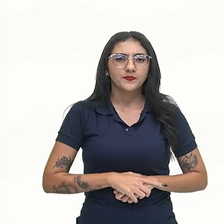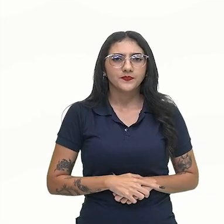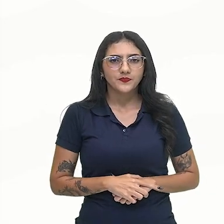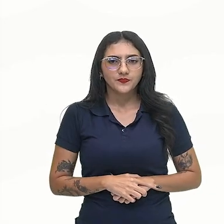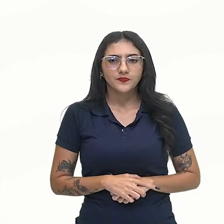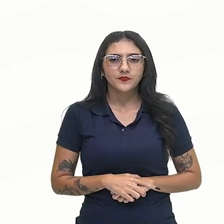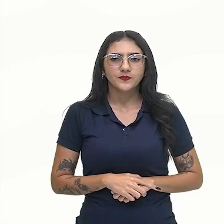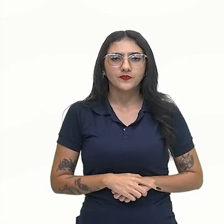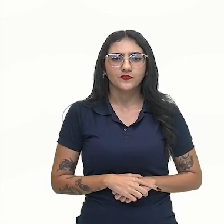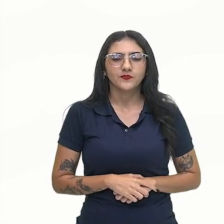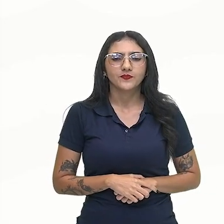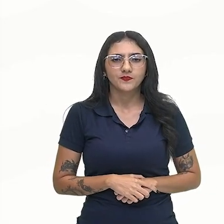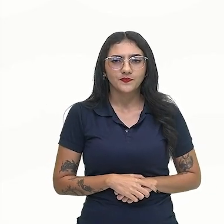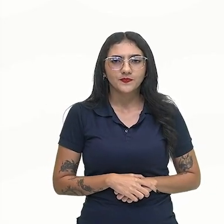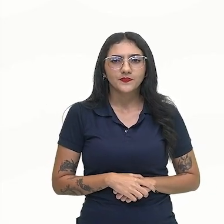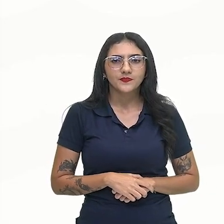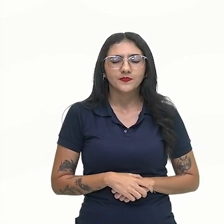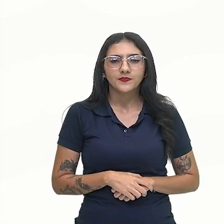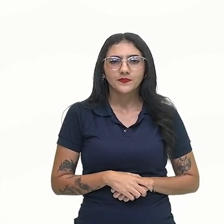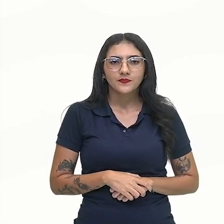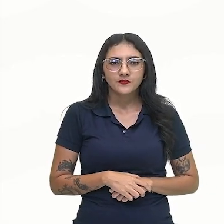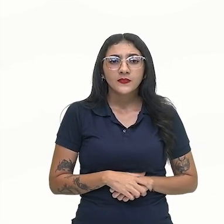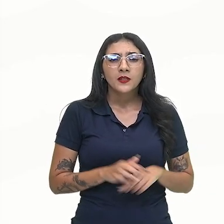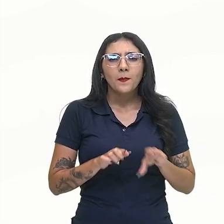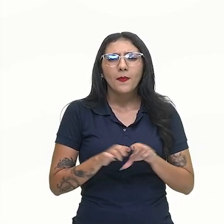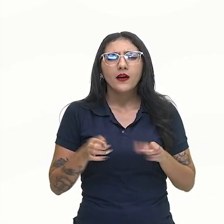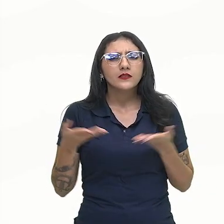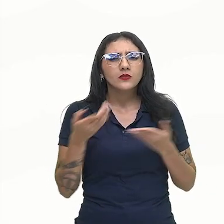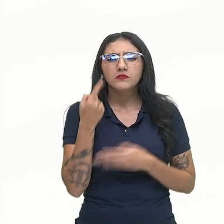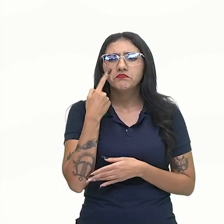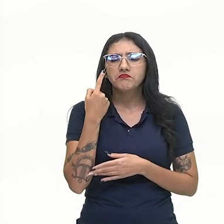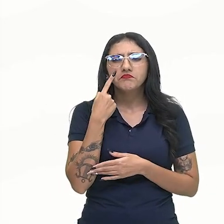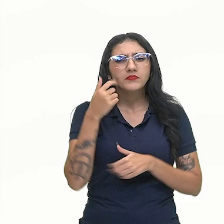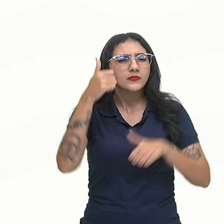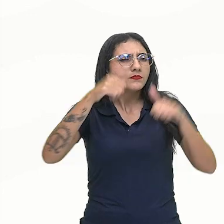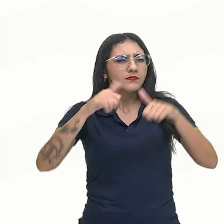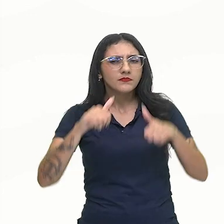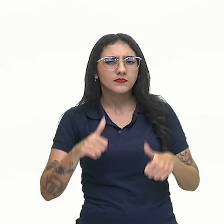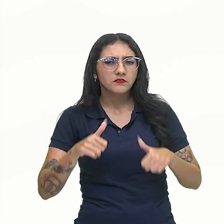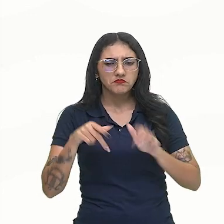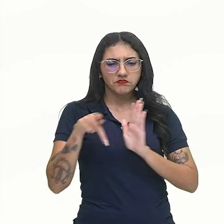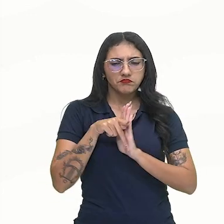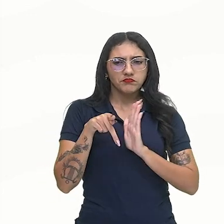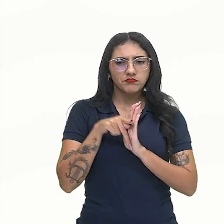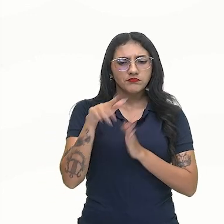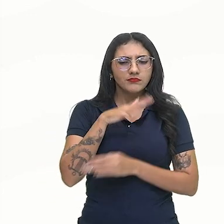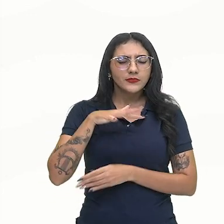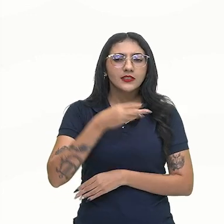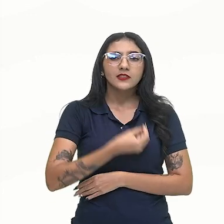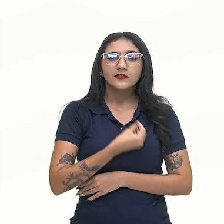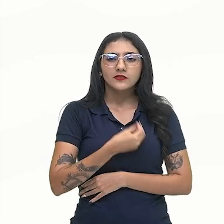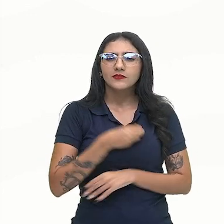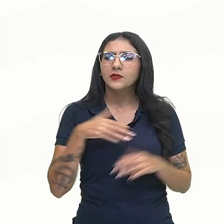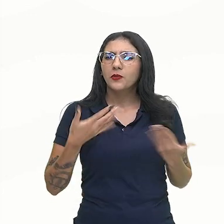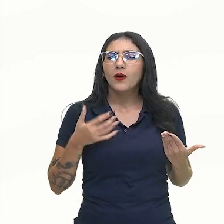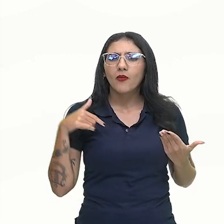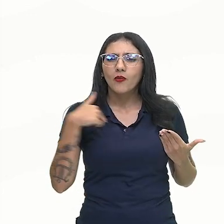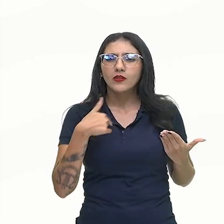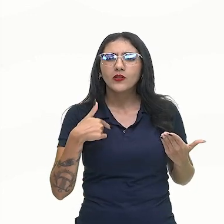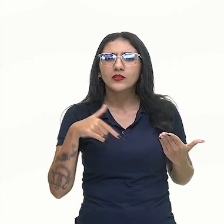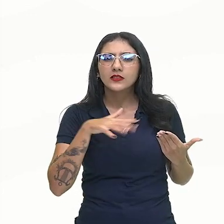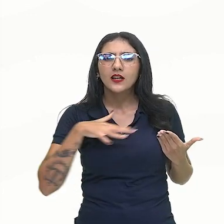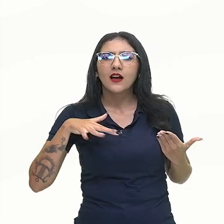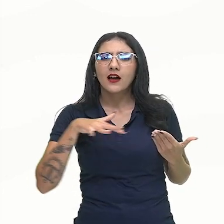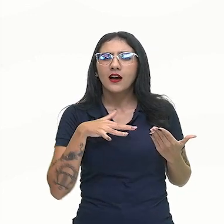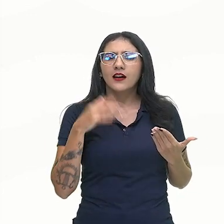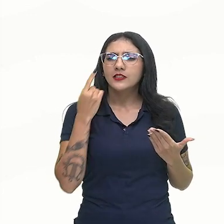ou mais. Ok, mas eu quero ver como está aqui na minha região. E qual é a nossa região